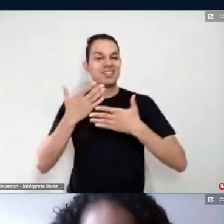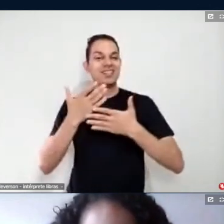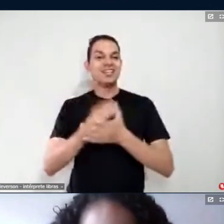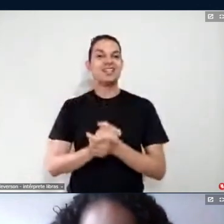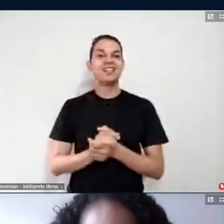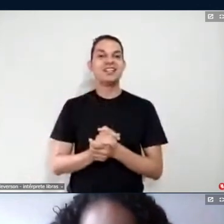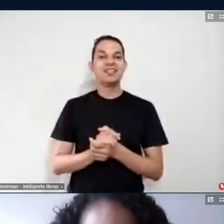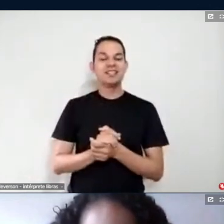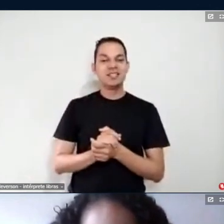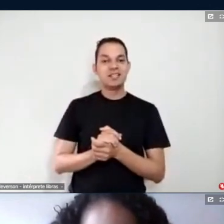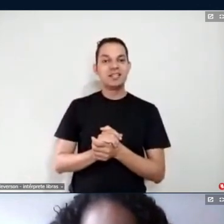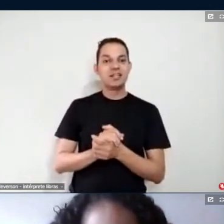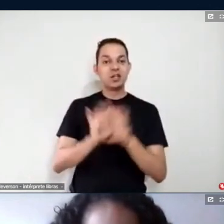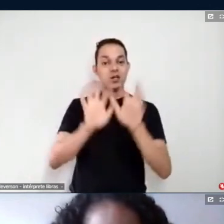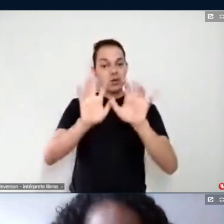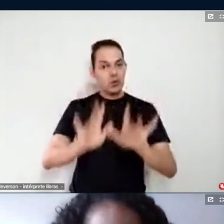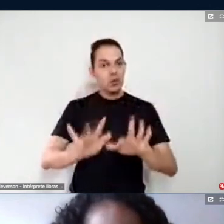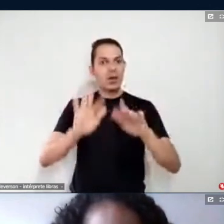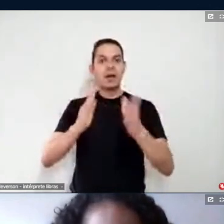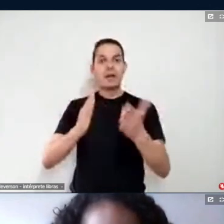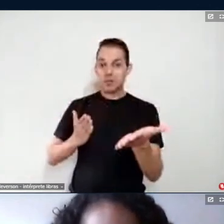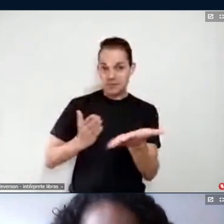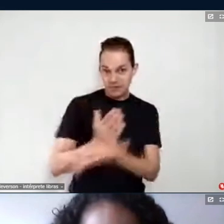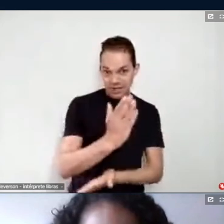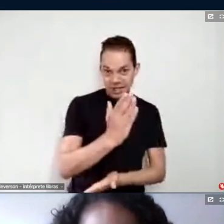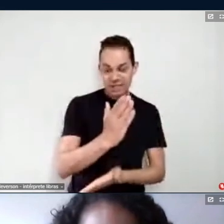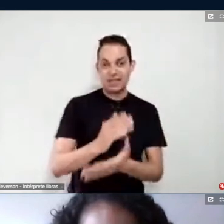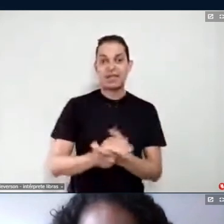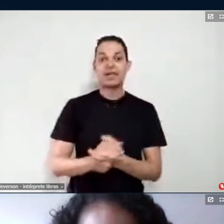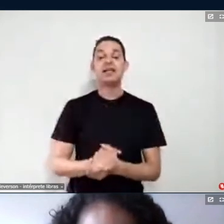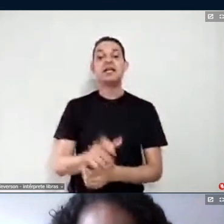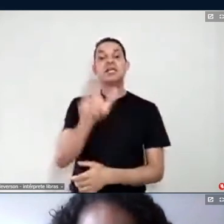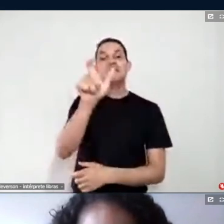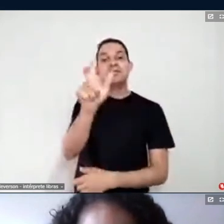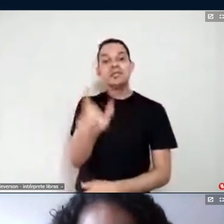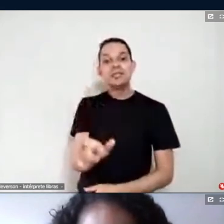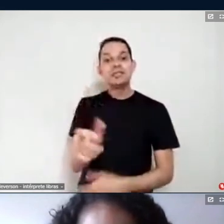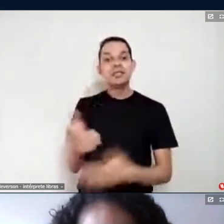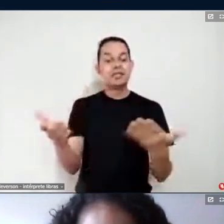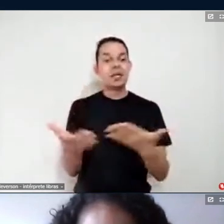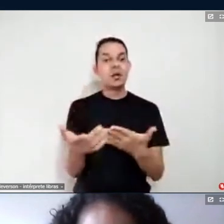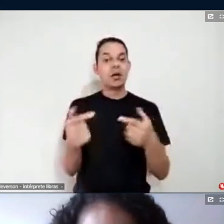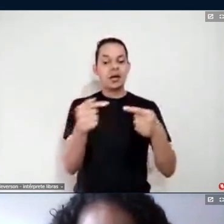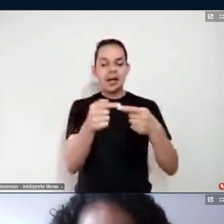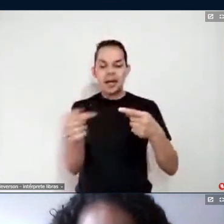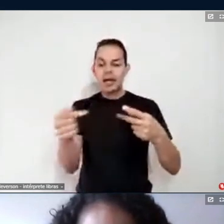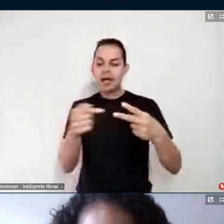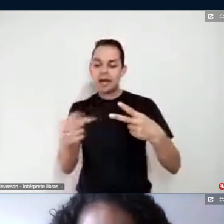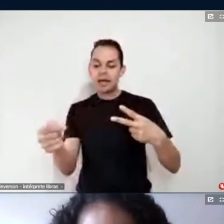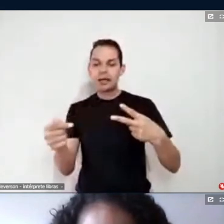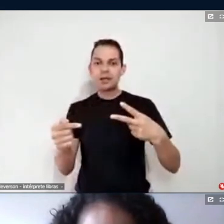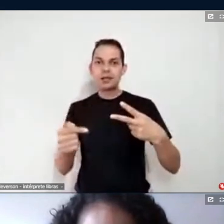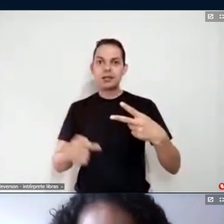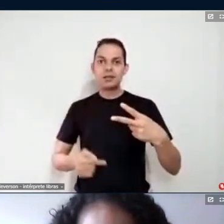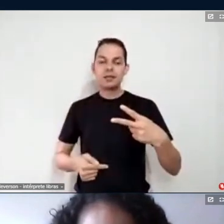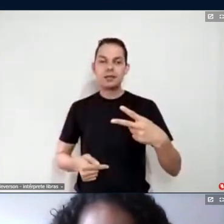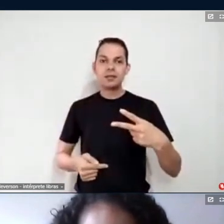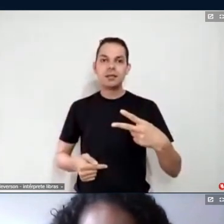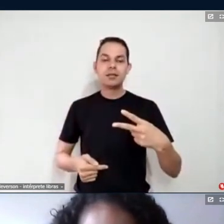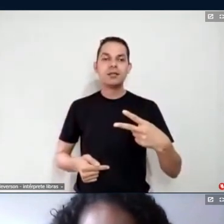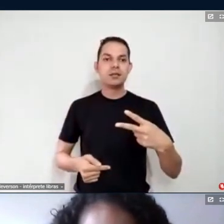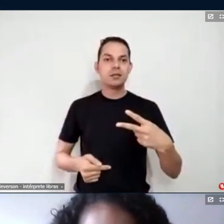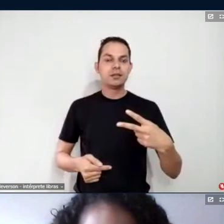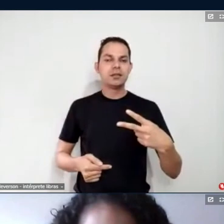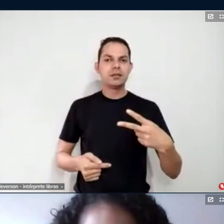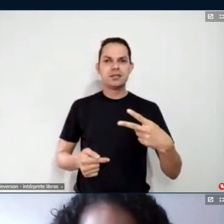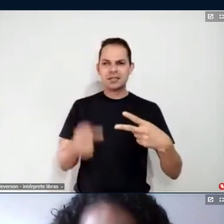dissertação foi aprovada. Você vai ter 15 dias, 15 dias corridos? Não,